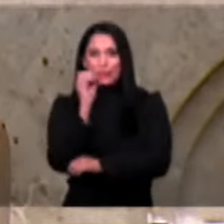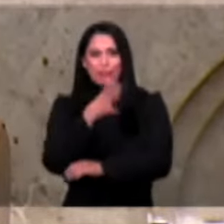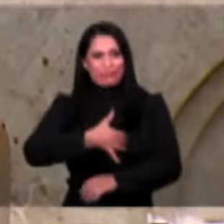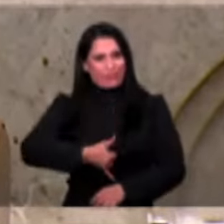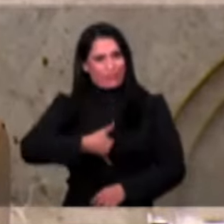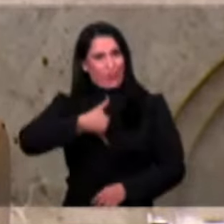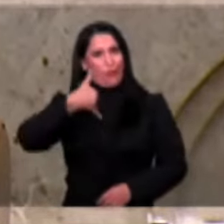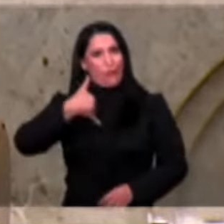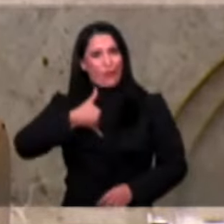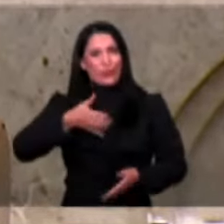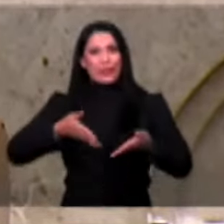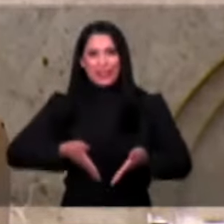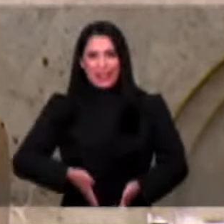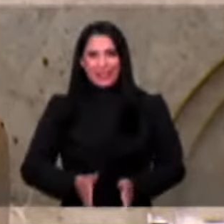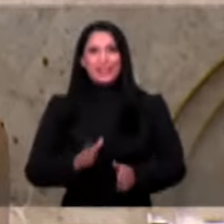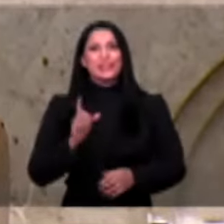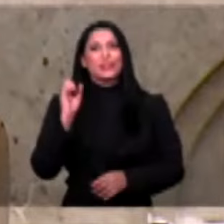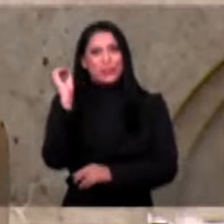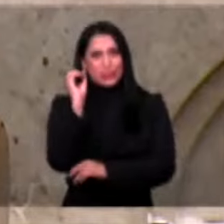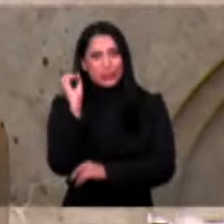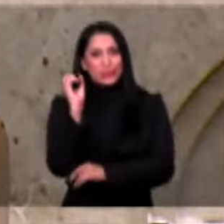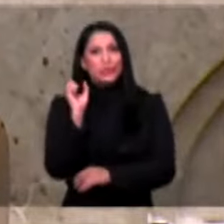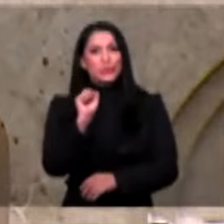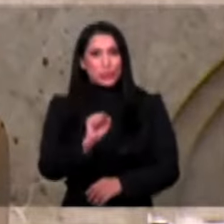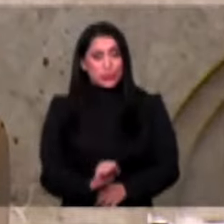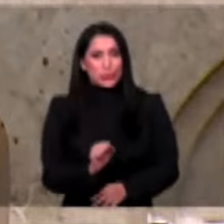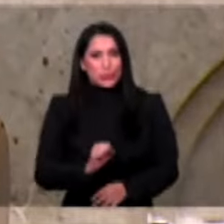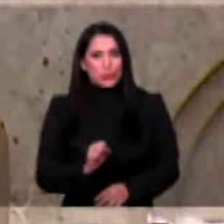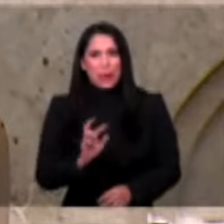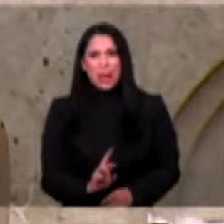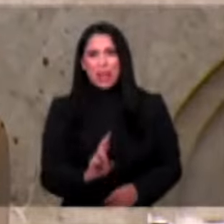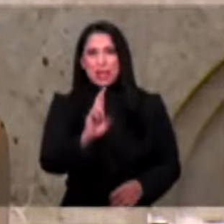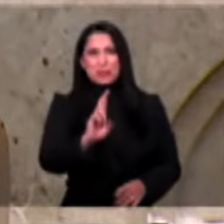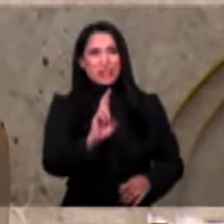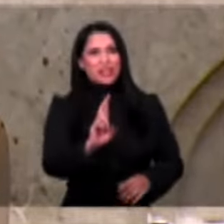rincão natal, aqui representado por tantas